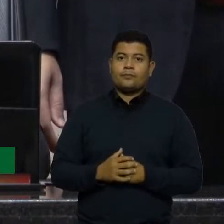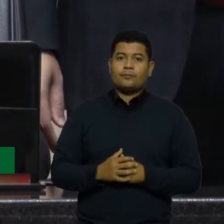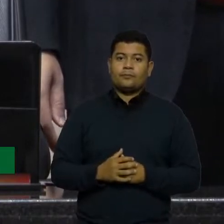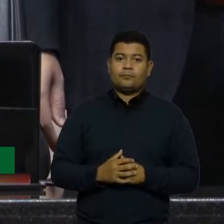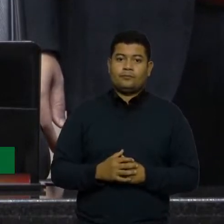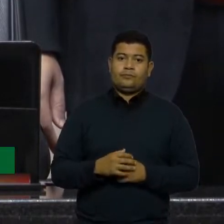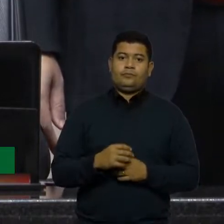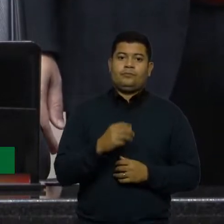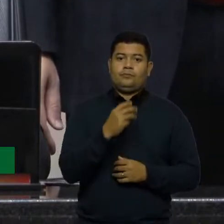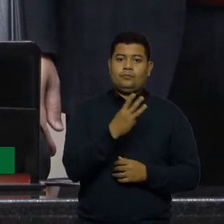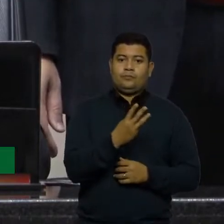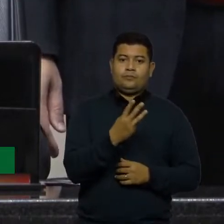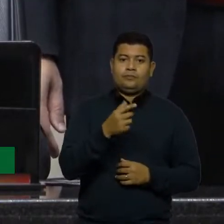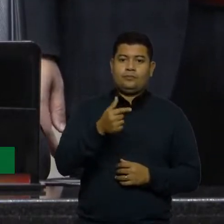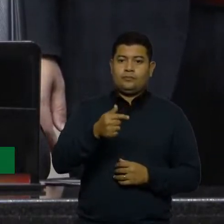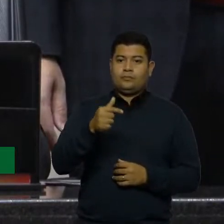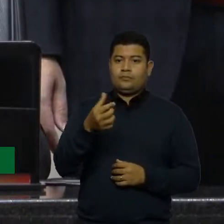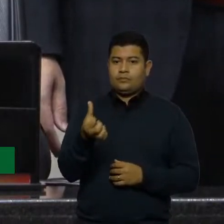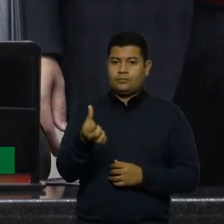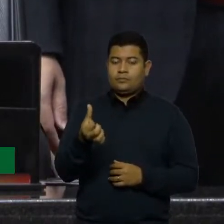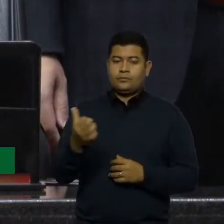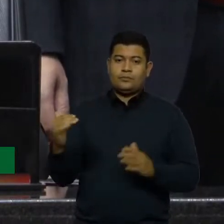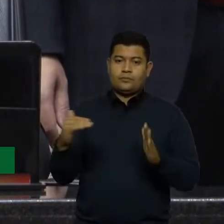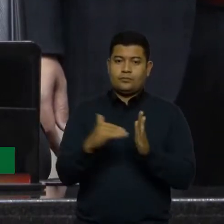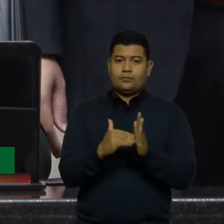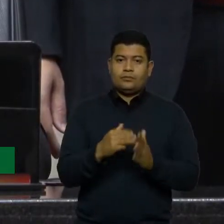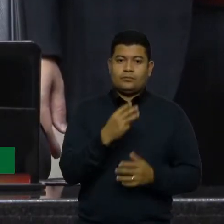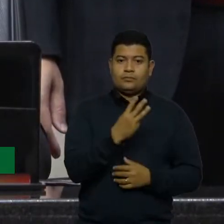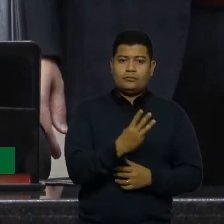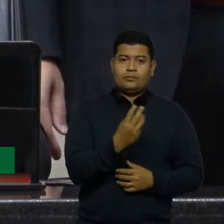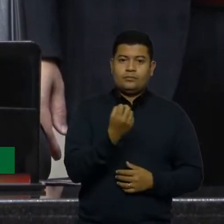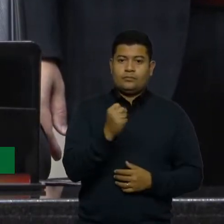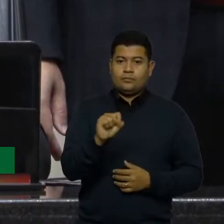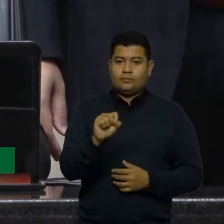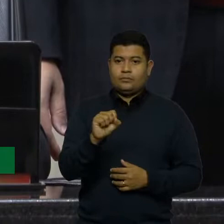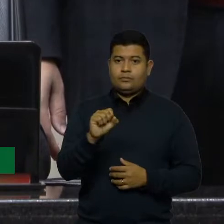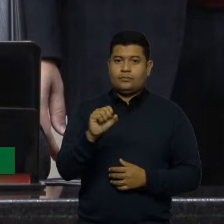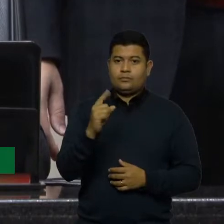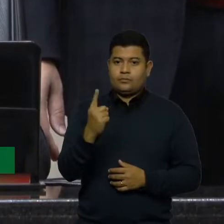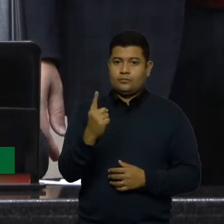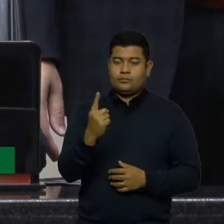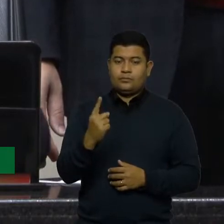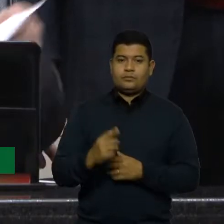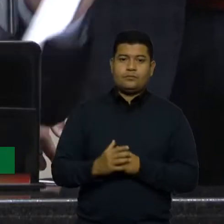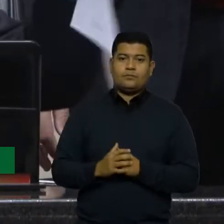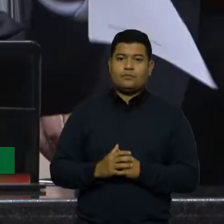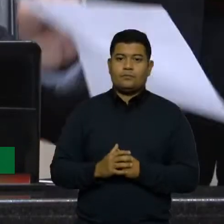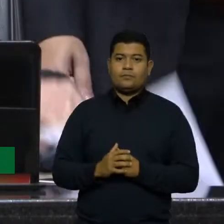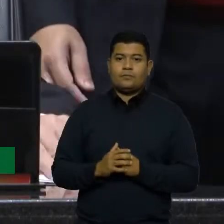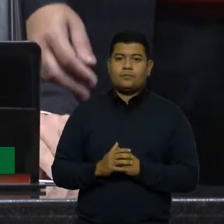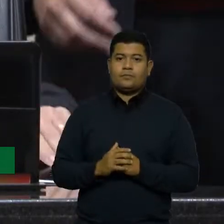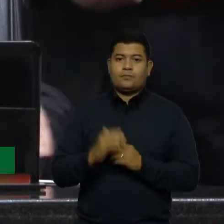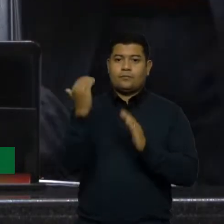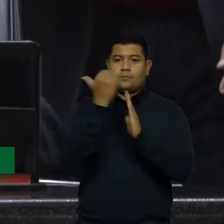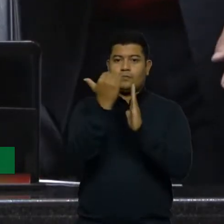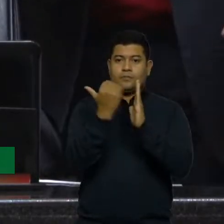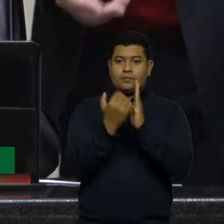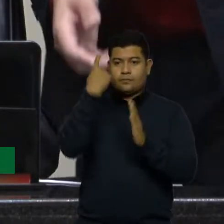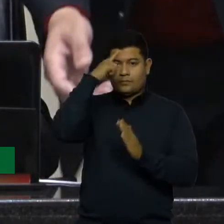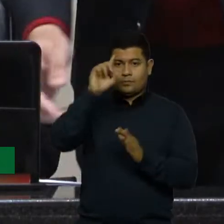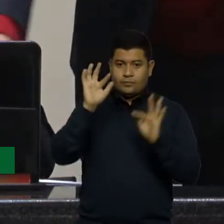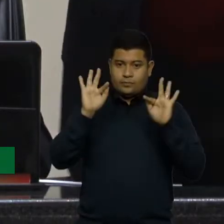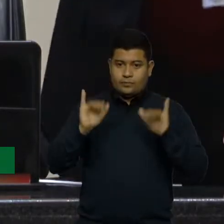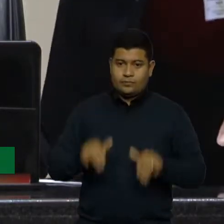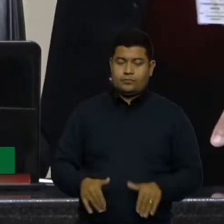376 a 381, fim da ordem